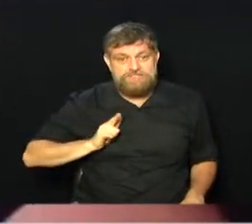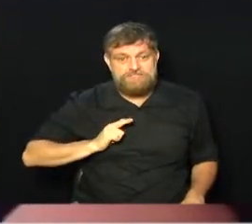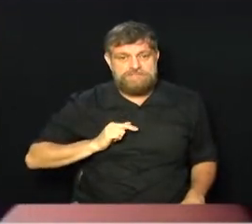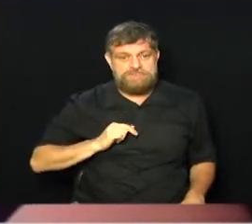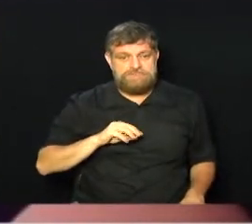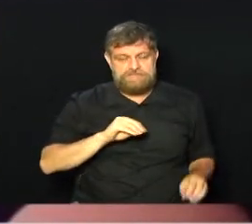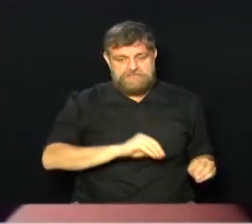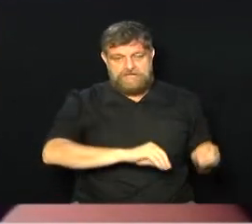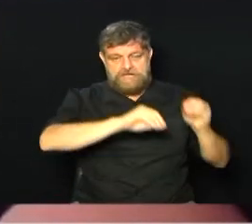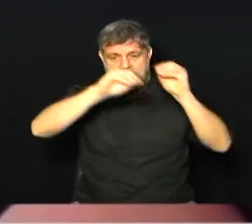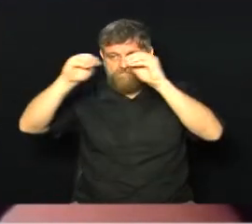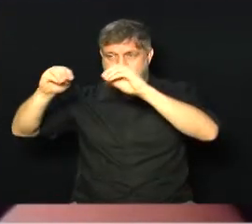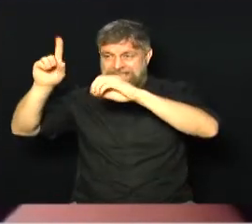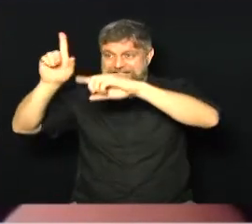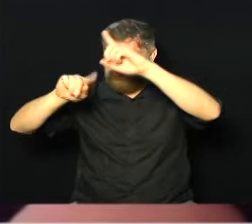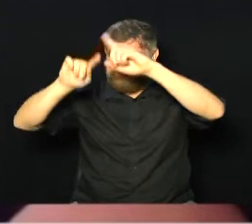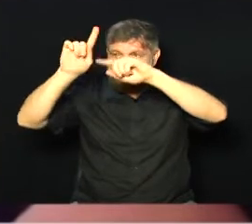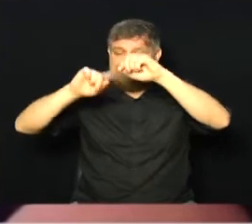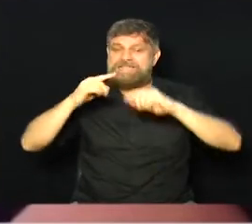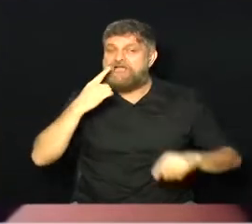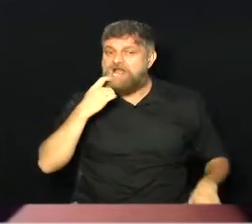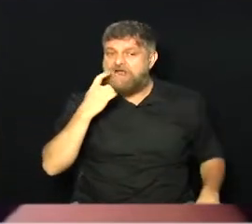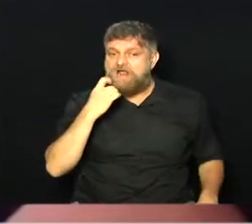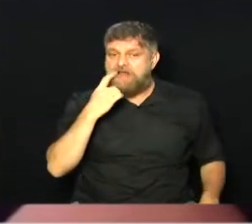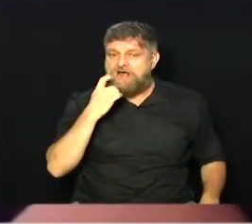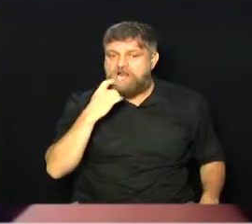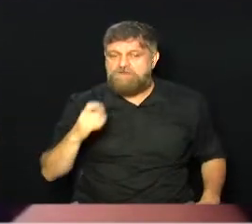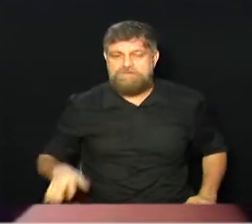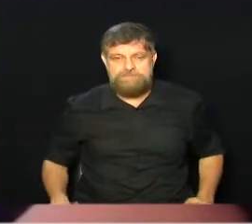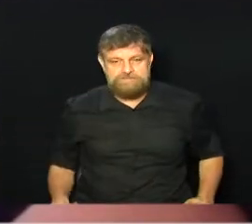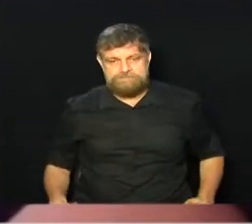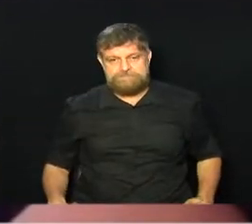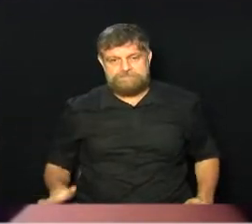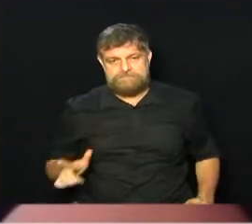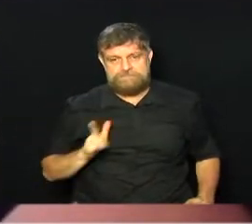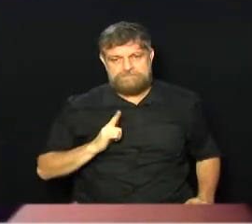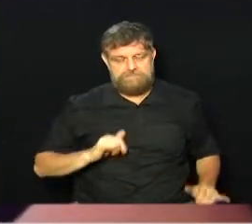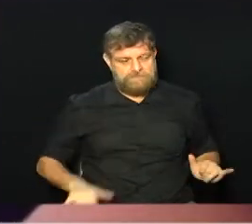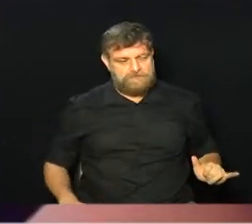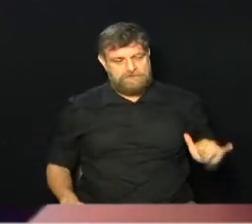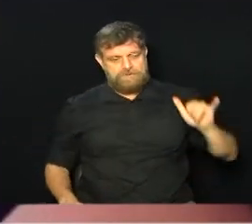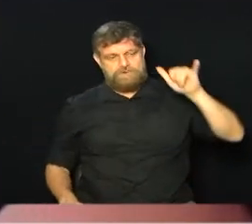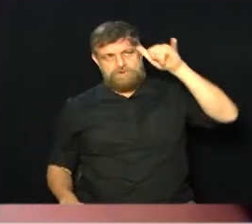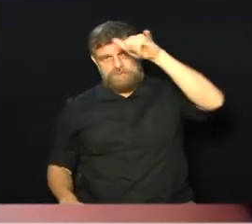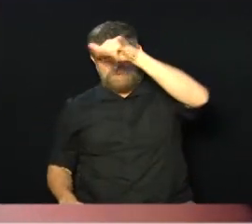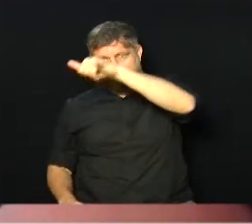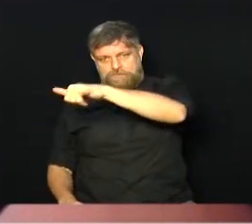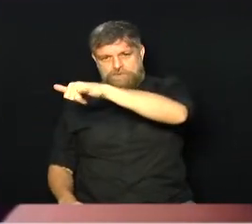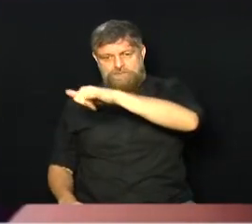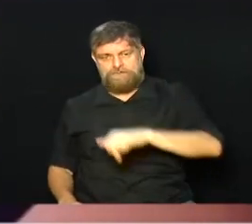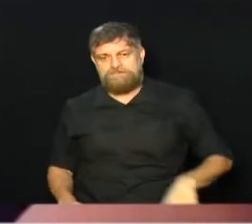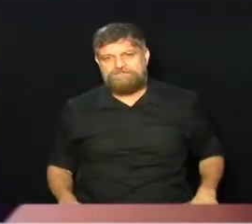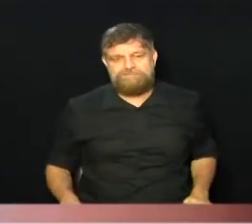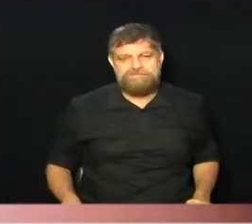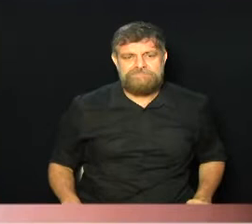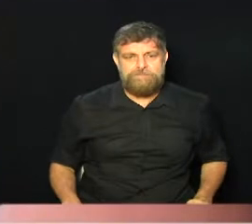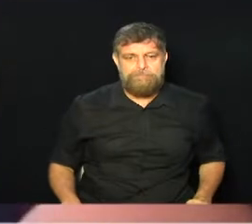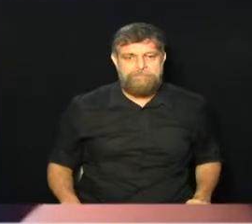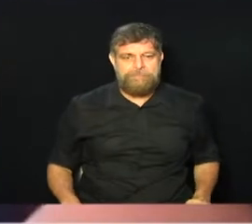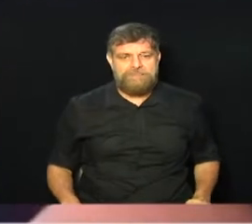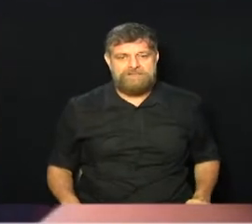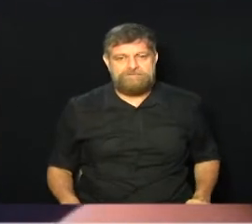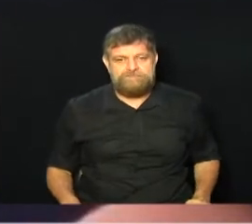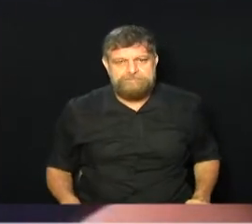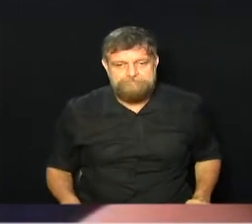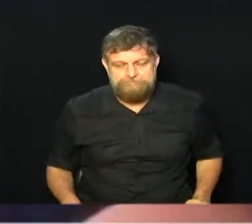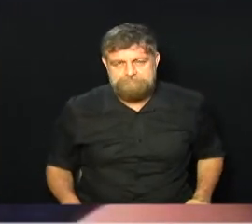Estrela Vermelha. Então, eu falei, aí acabou eu desembarcando no outro clube, no Partizan,